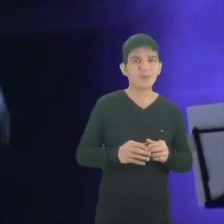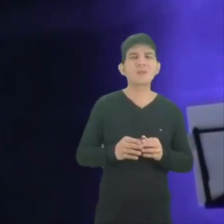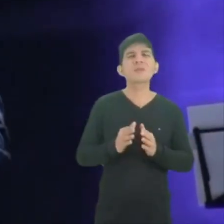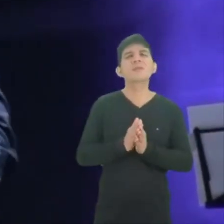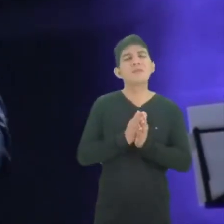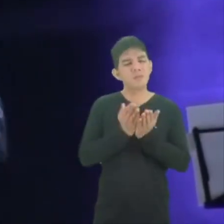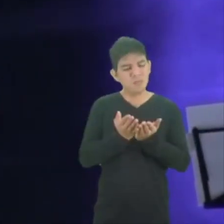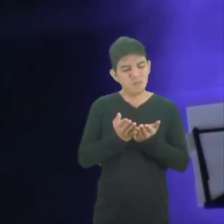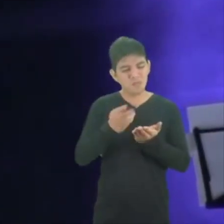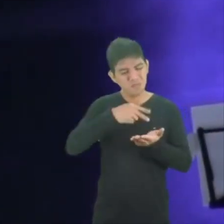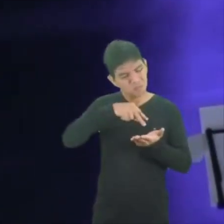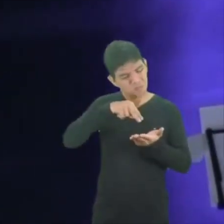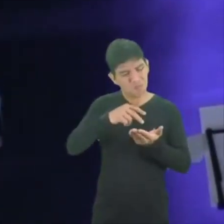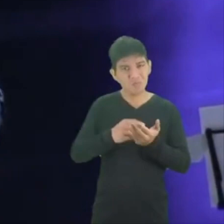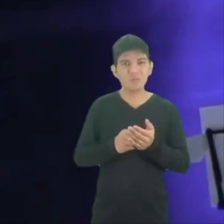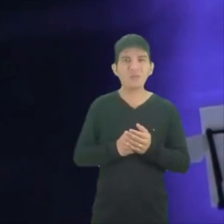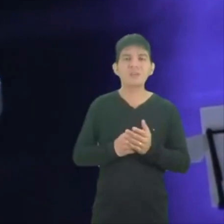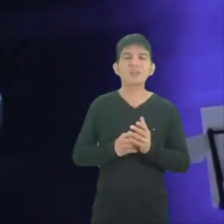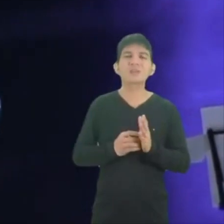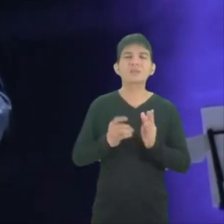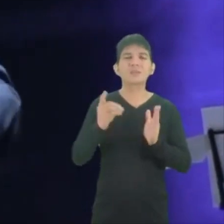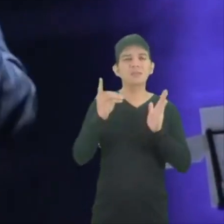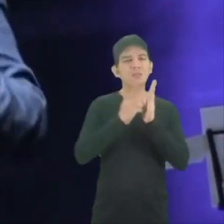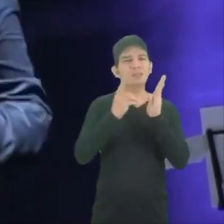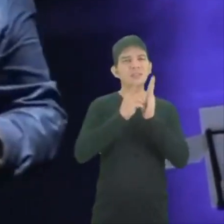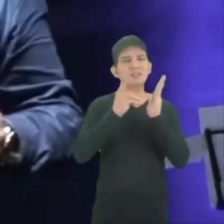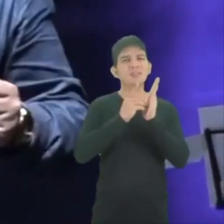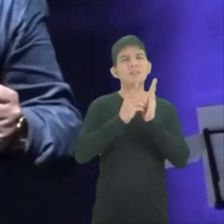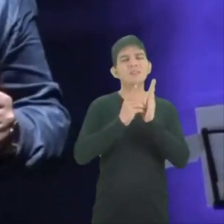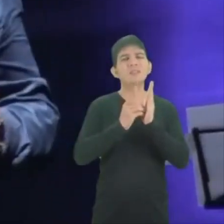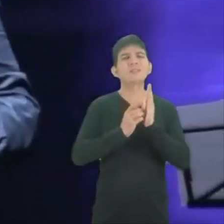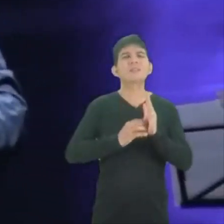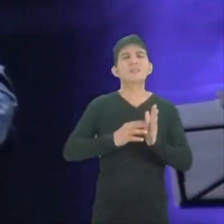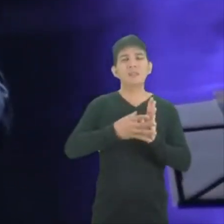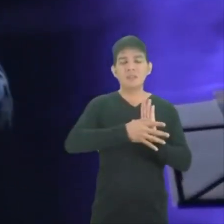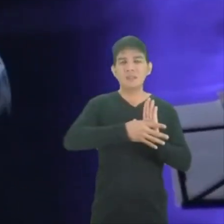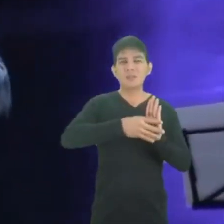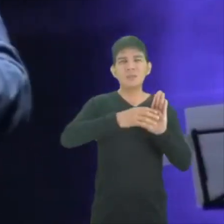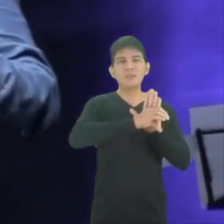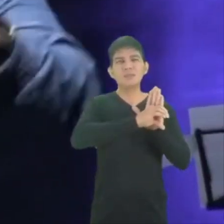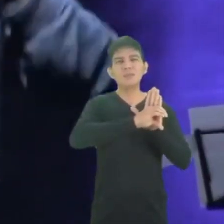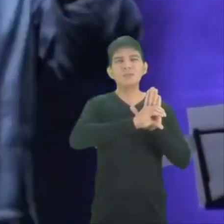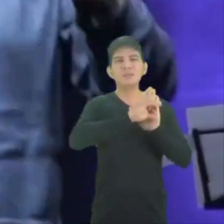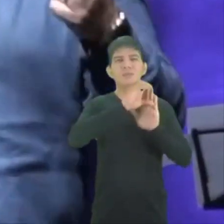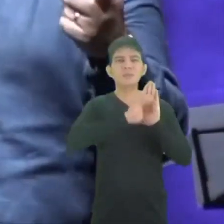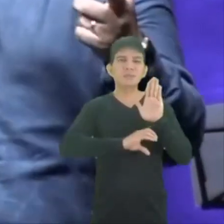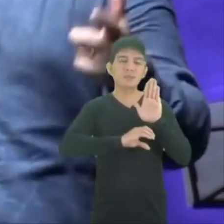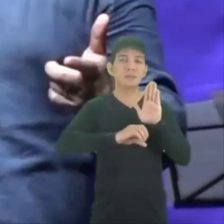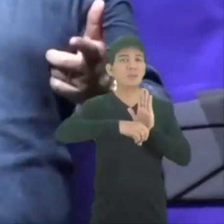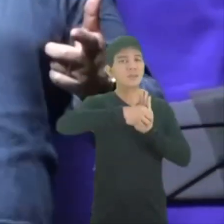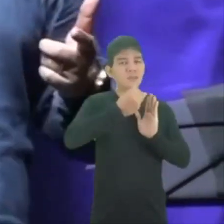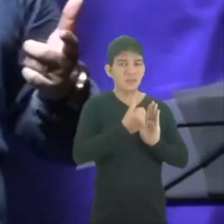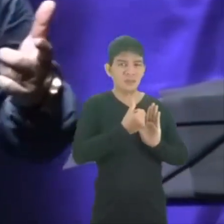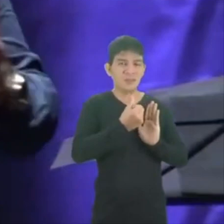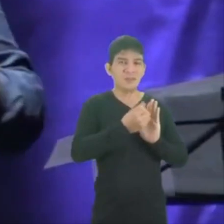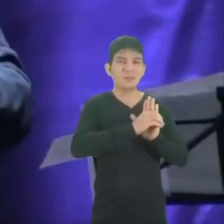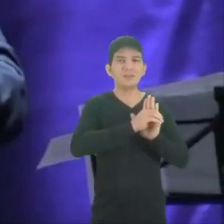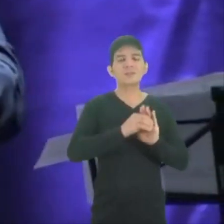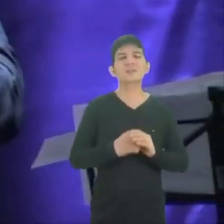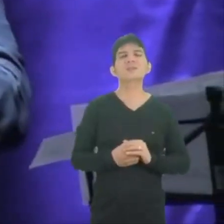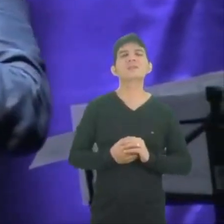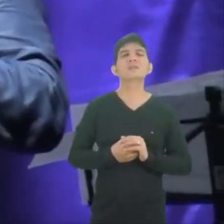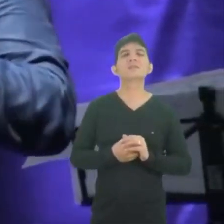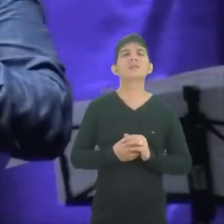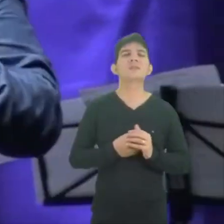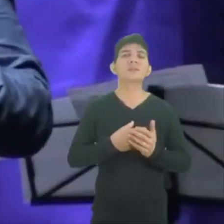capítulo 6, inclusive recomendo você, principalmente os pais, ou quem quer ser pai, né?